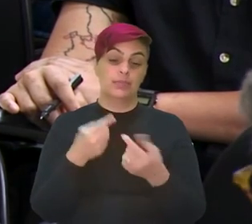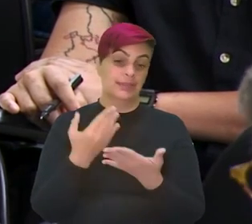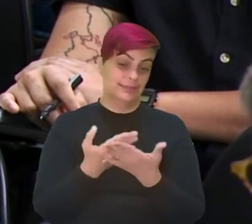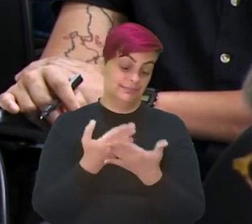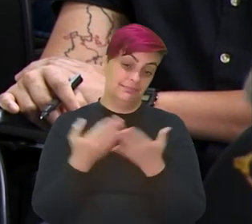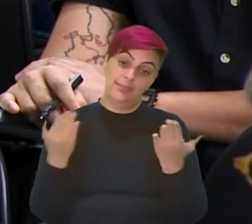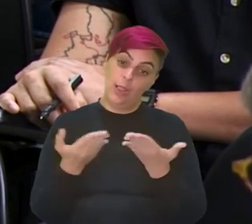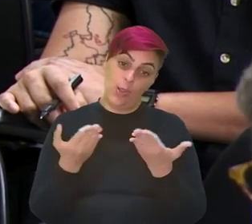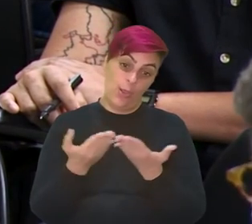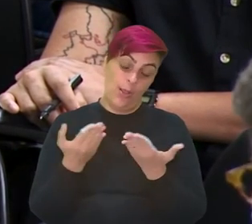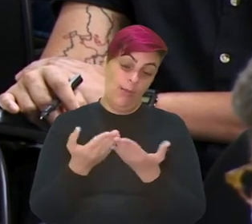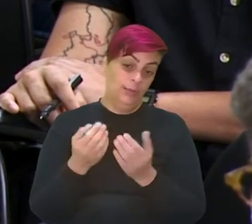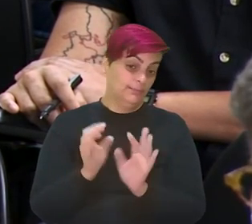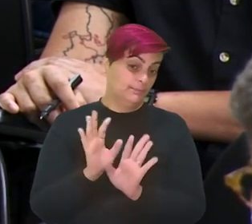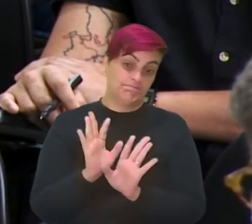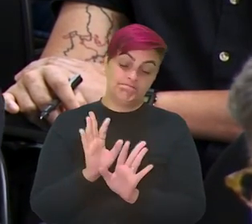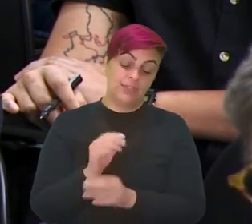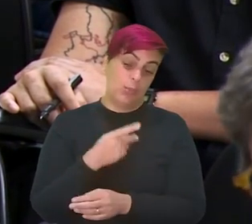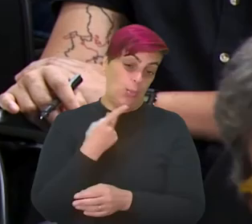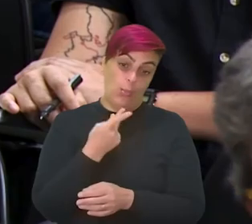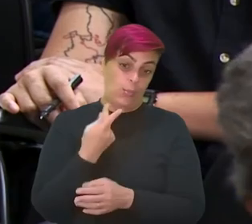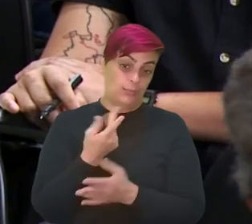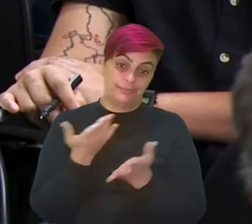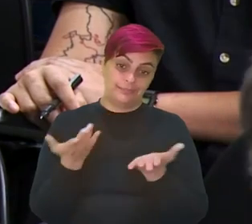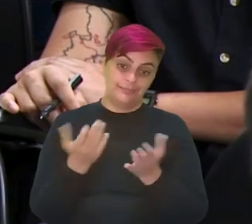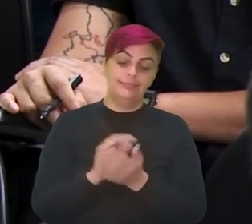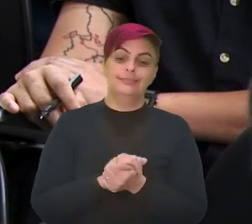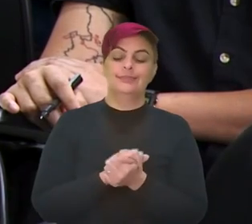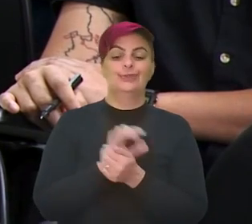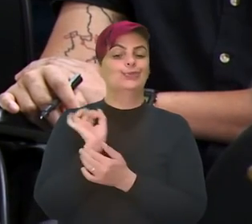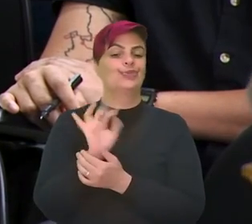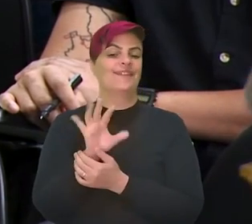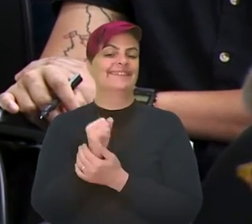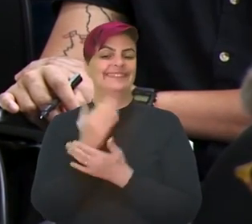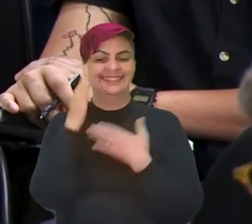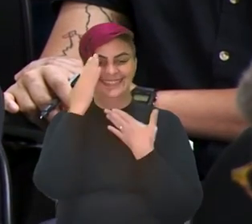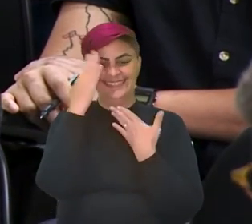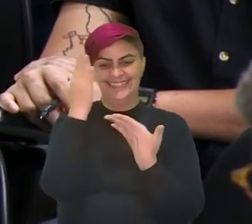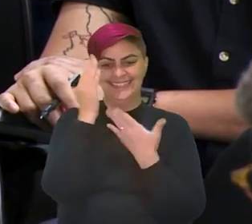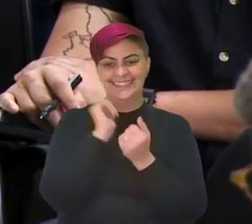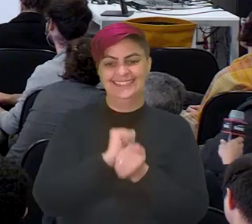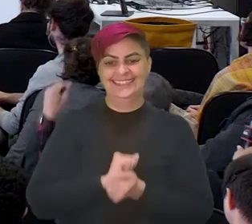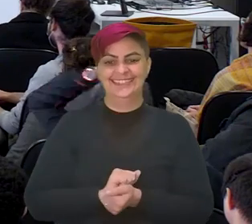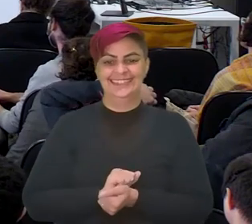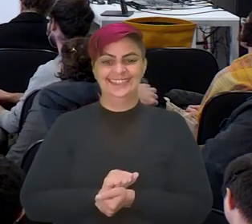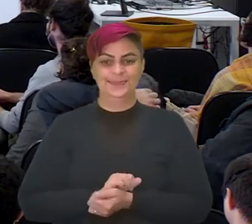agora, não houve essa ressalva, que eu acho que seria que é muito interessante. Só isso. Obrigado.